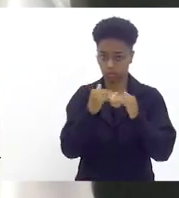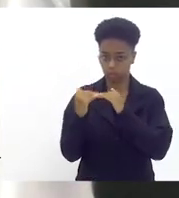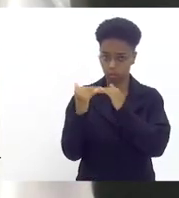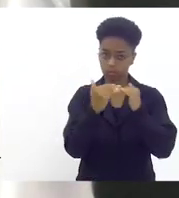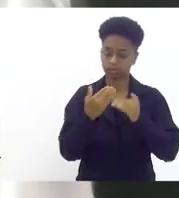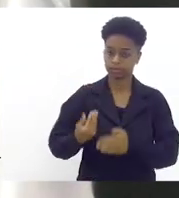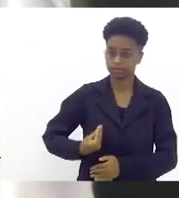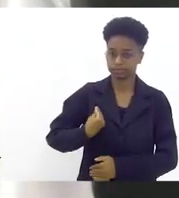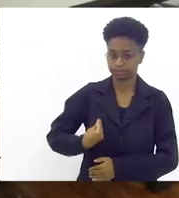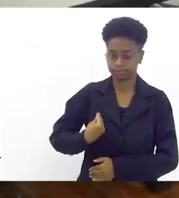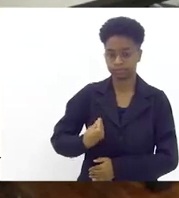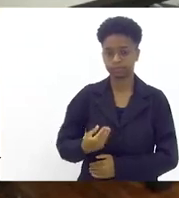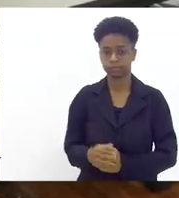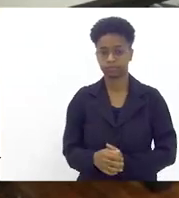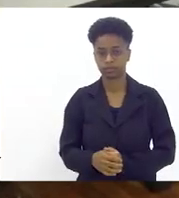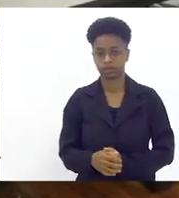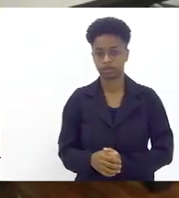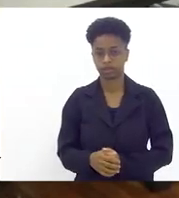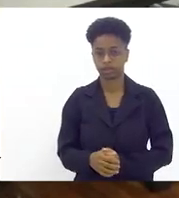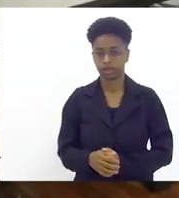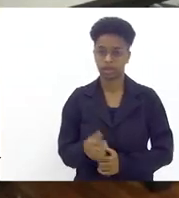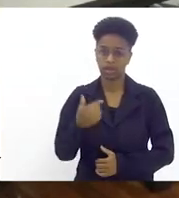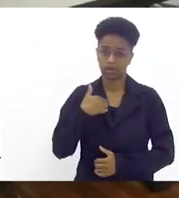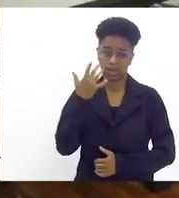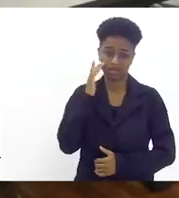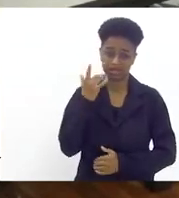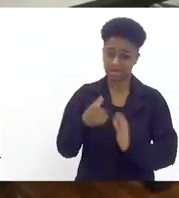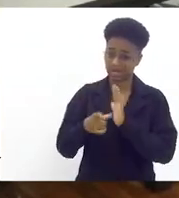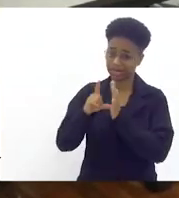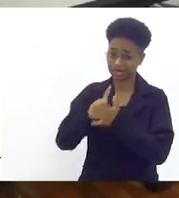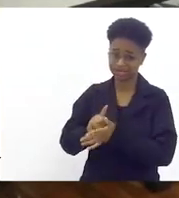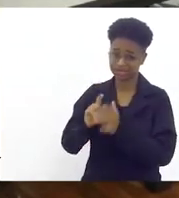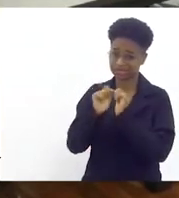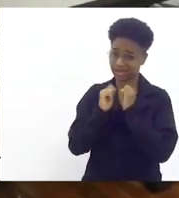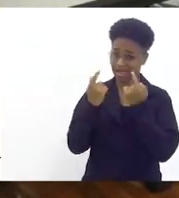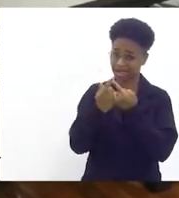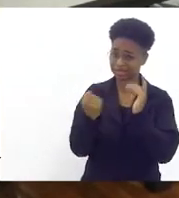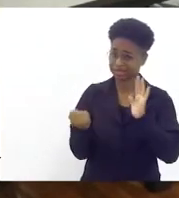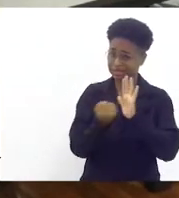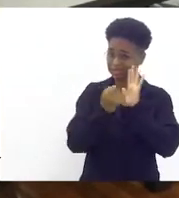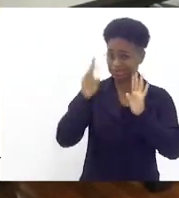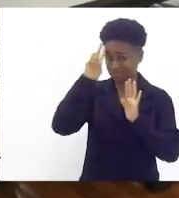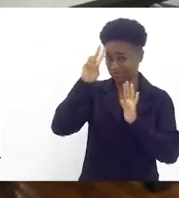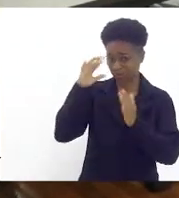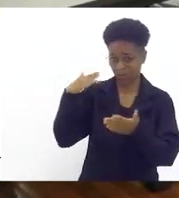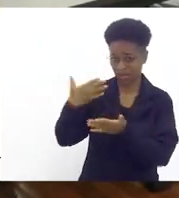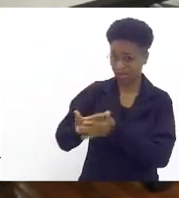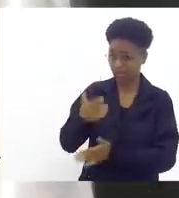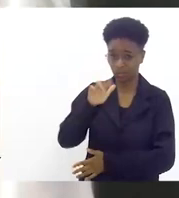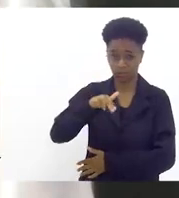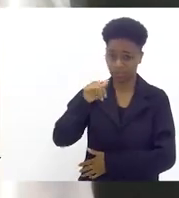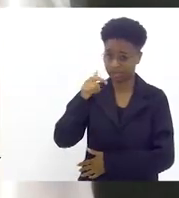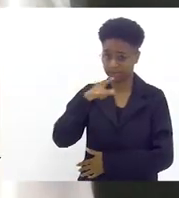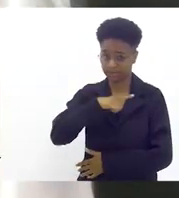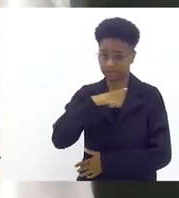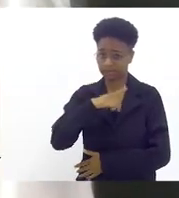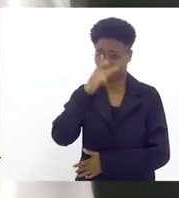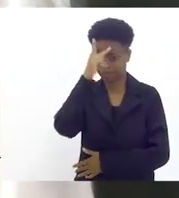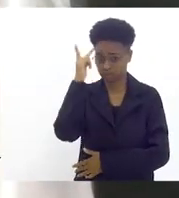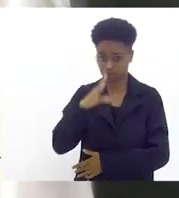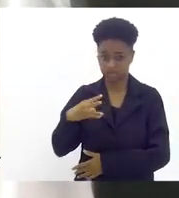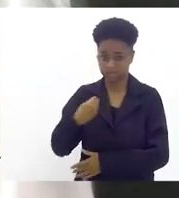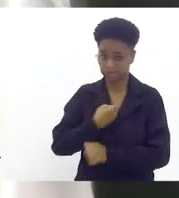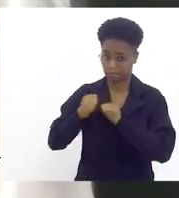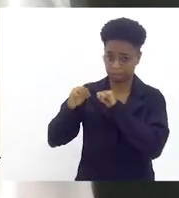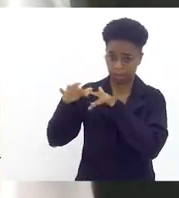talvez nunca antes na história da Assembleia Legislativa a gente tenha tido tantas pessoas transexuais e travestis, apesar de ainda não